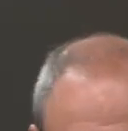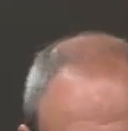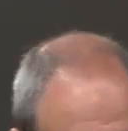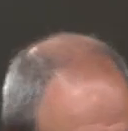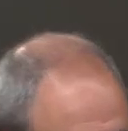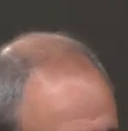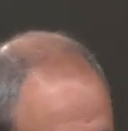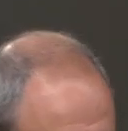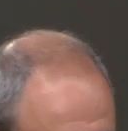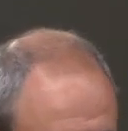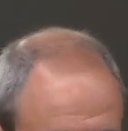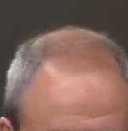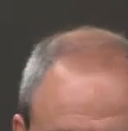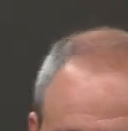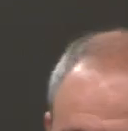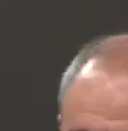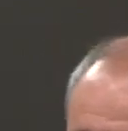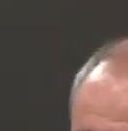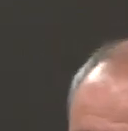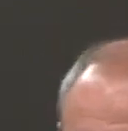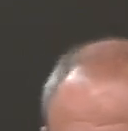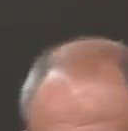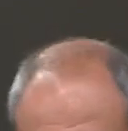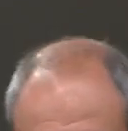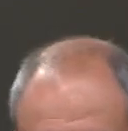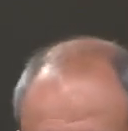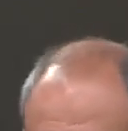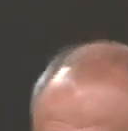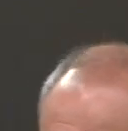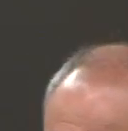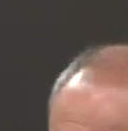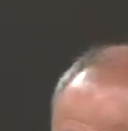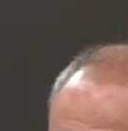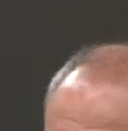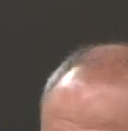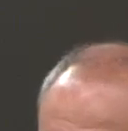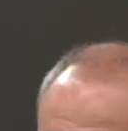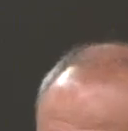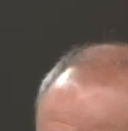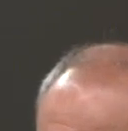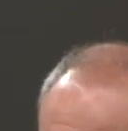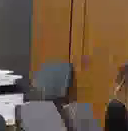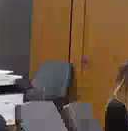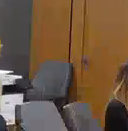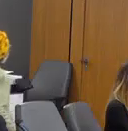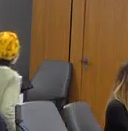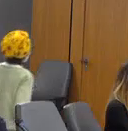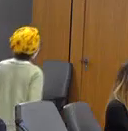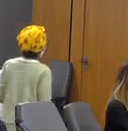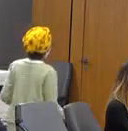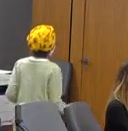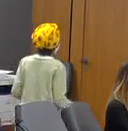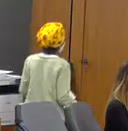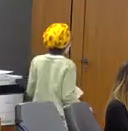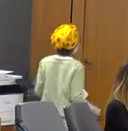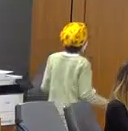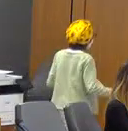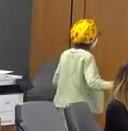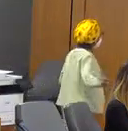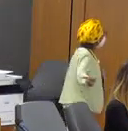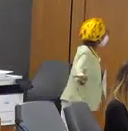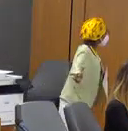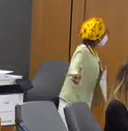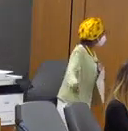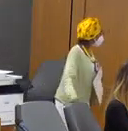no PROCON Estadual ajuda ou seja então é um cruzamento de de procedimentos que vão se auxiliar Então